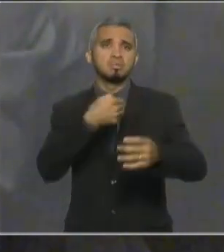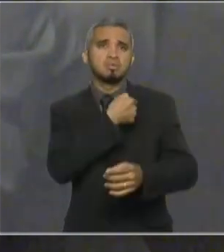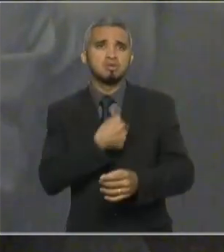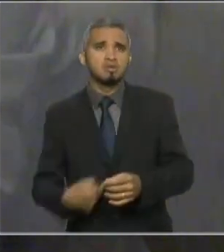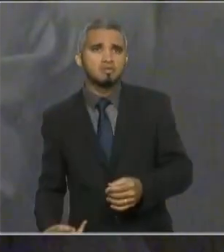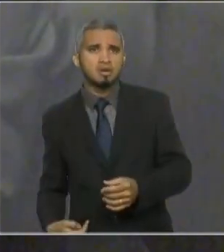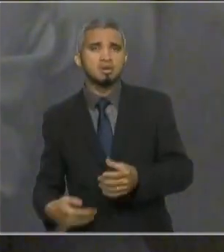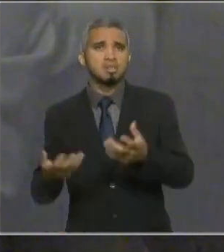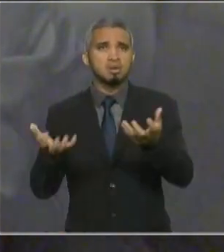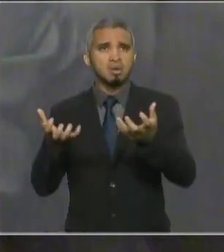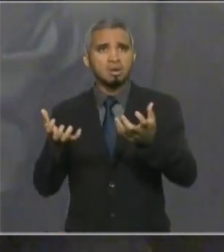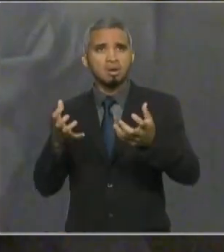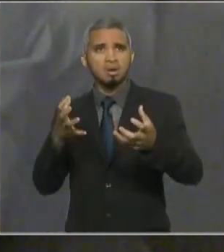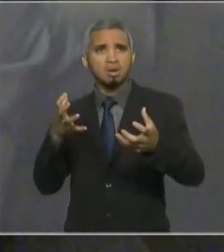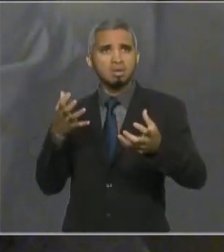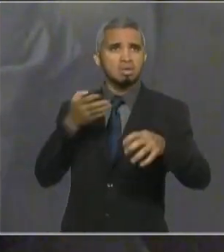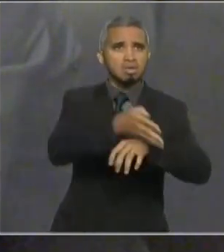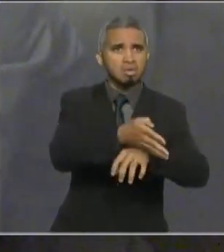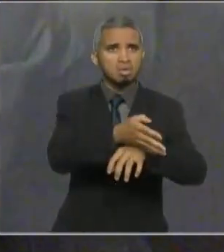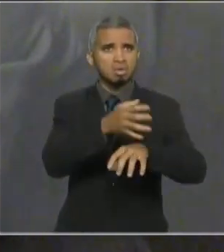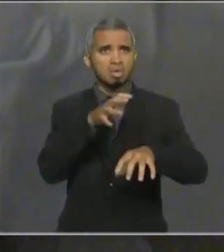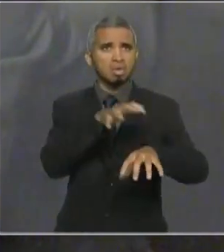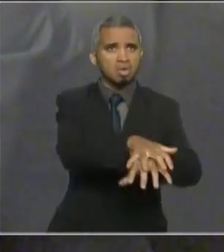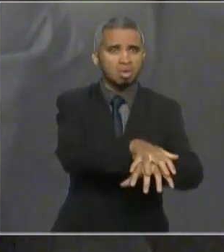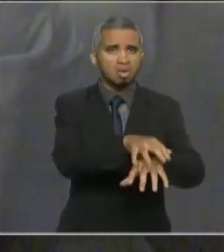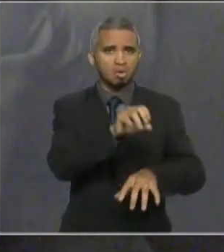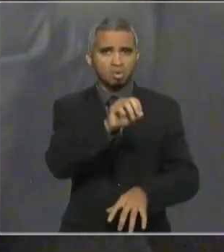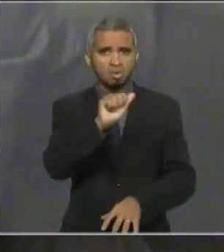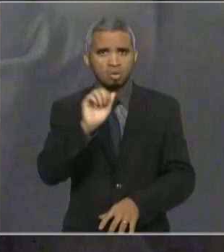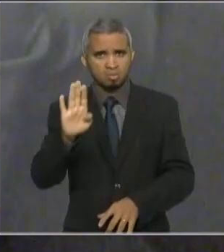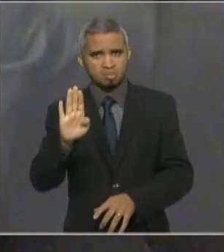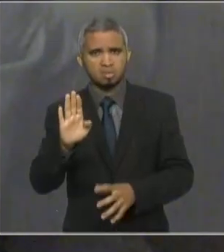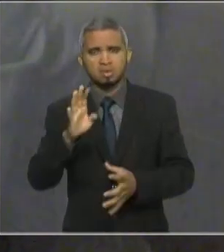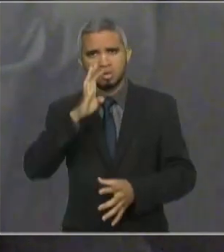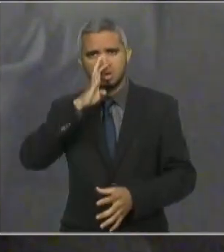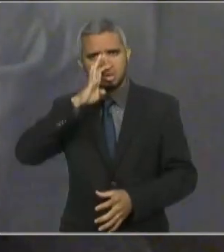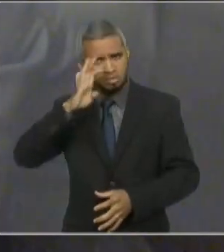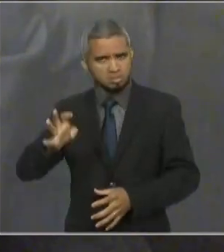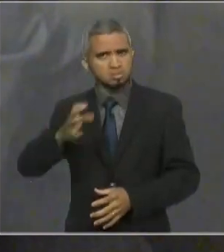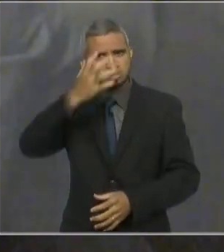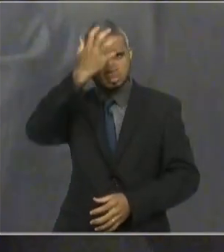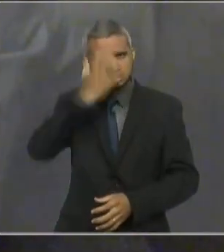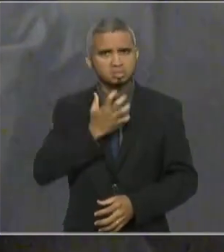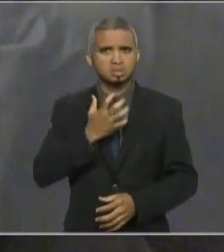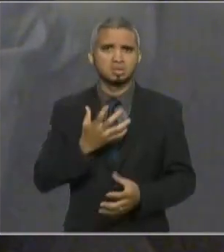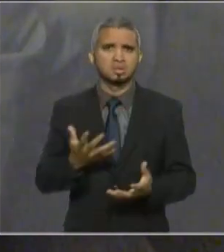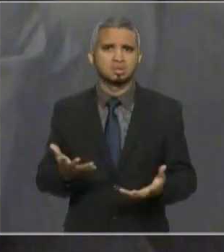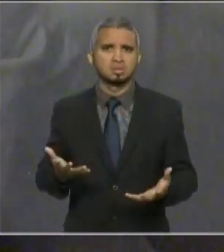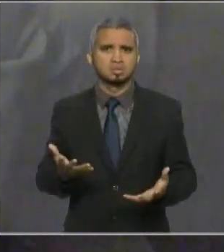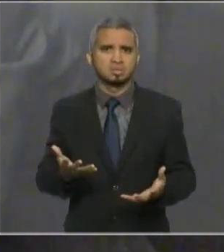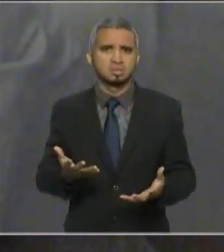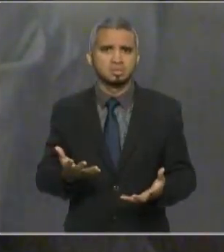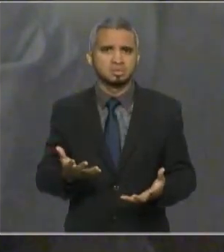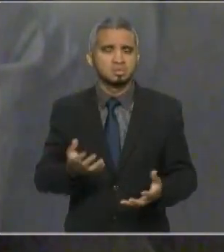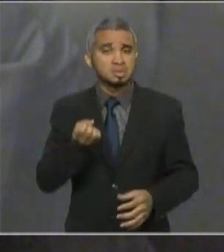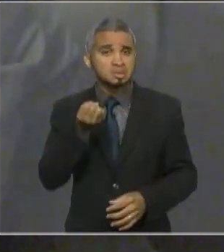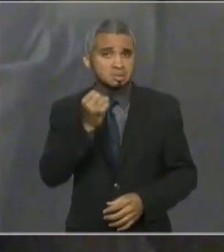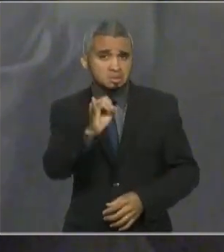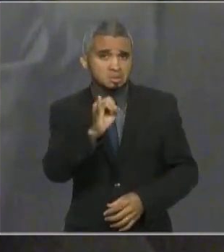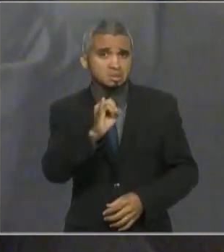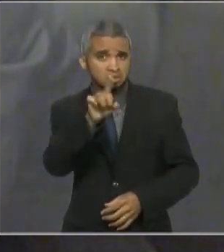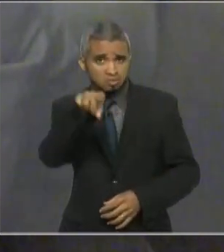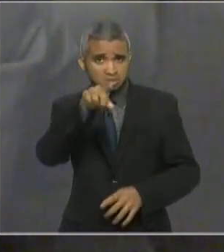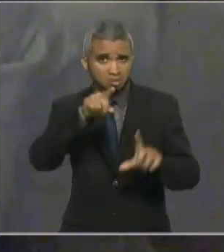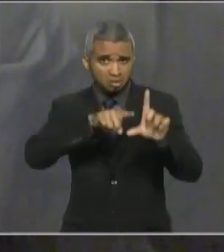OAB, na eleição da OAB, é uma acusação grave. E, assim, com todo respeito a Vossa Excelência, eu pediria que, se tivesse esses